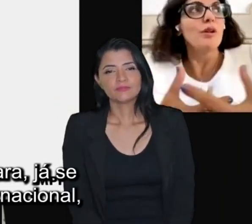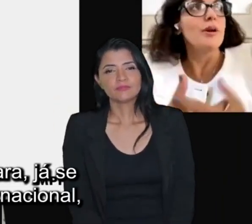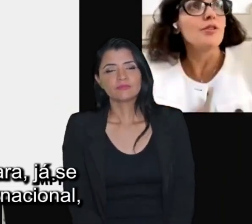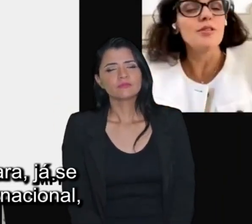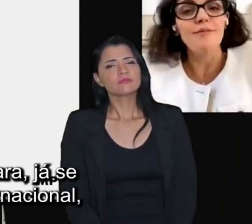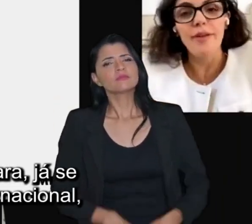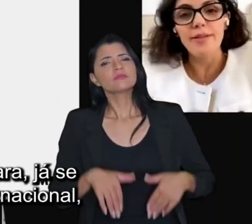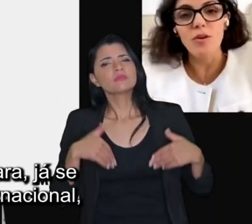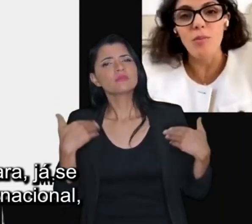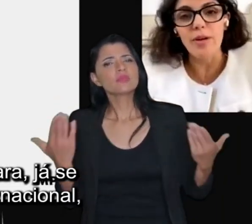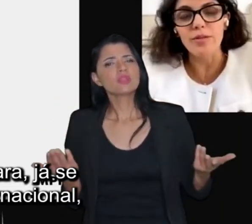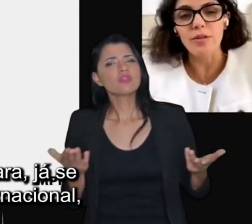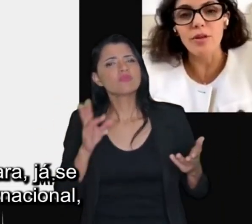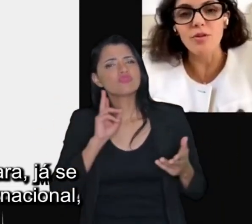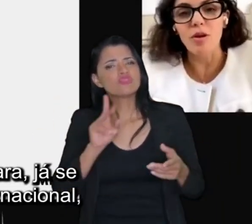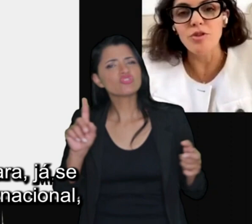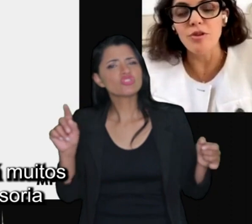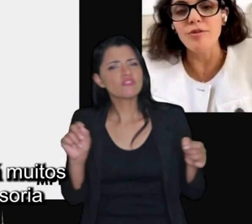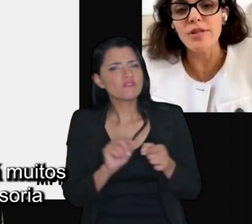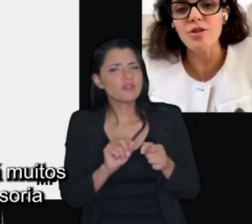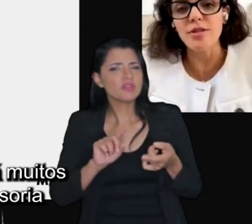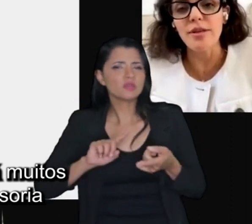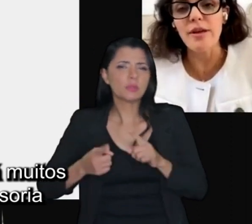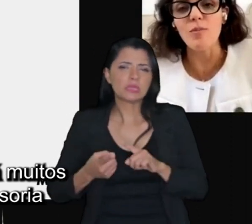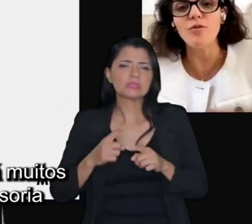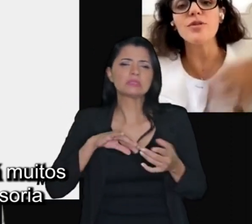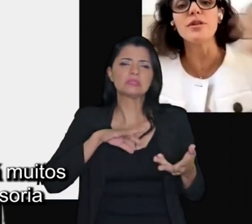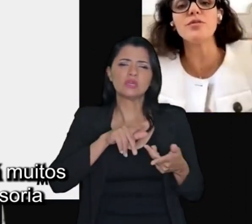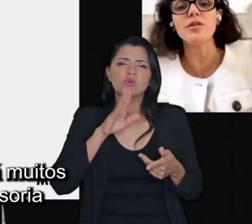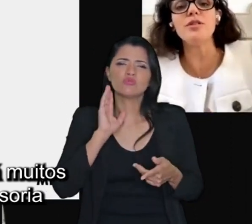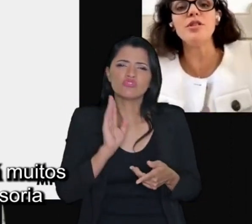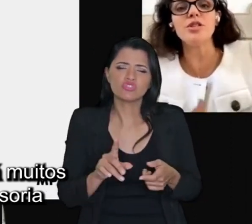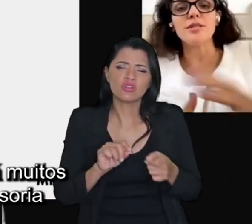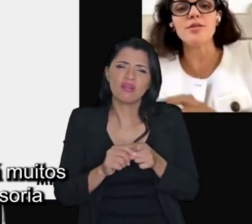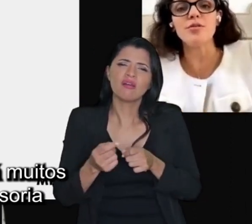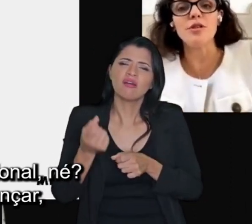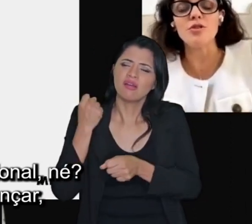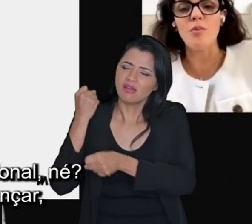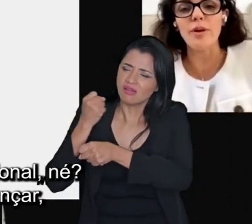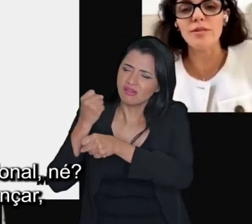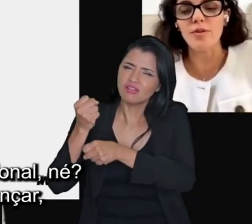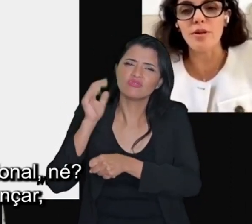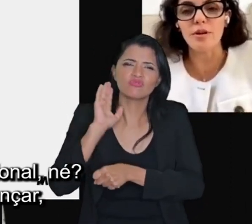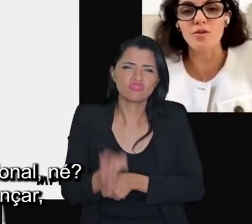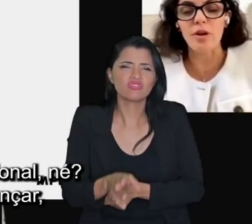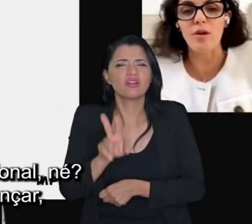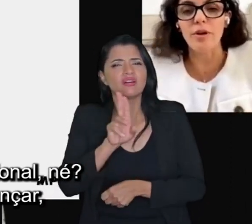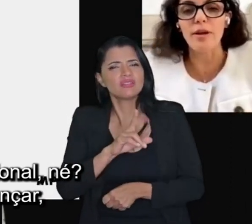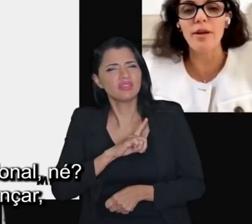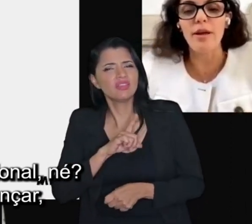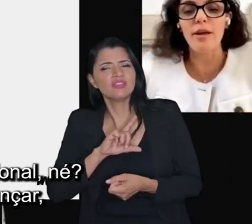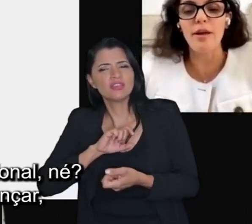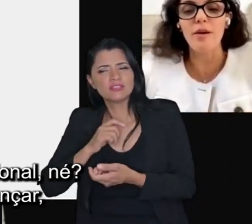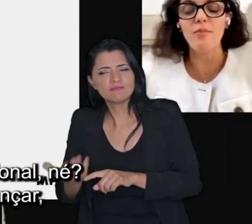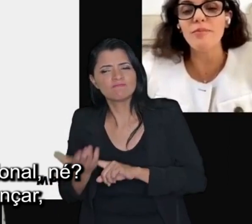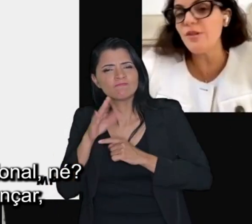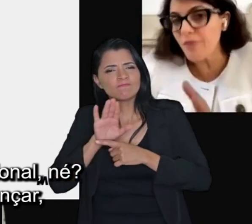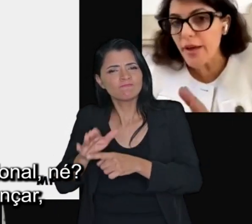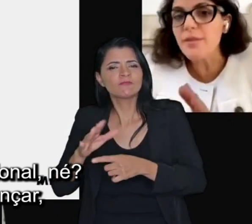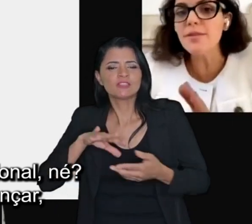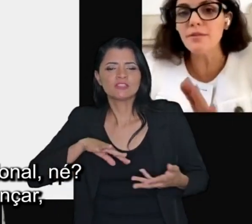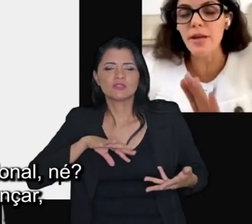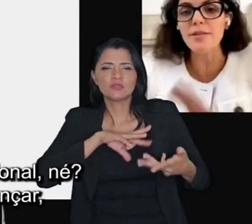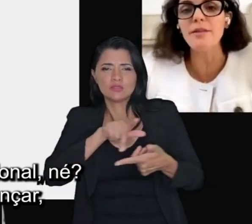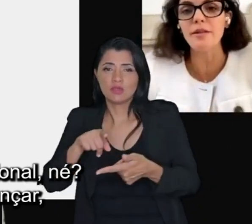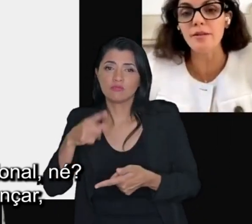Então, o quanto, Ana Mara, já se fez em cooperação internacional, já que você diz que há muitos anos existe a assessoria de cooperação internacional, né?